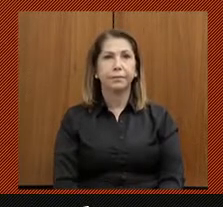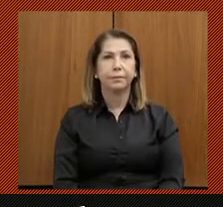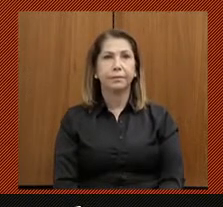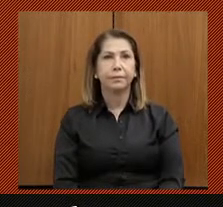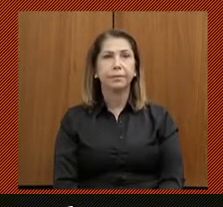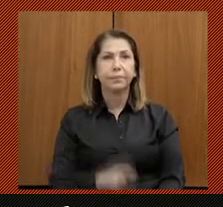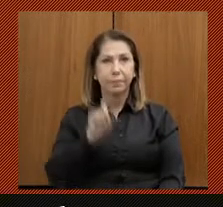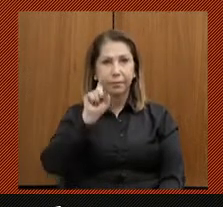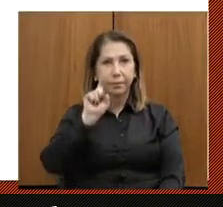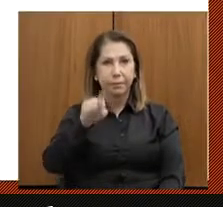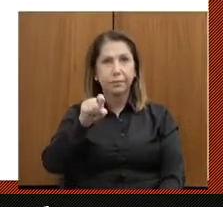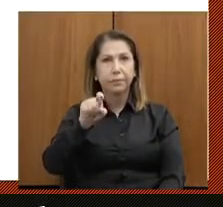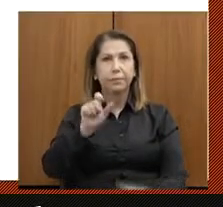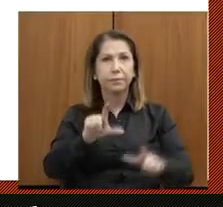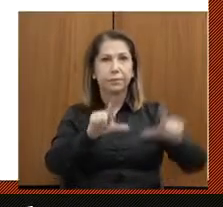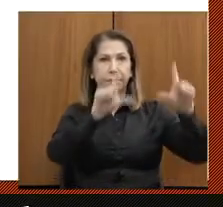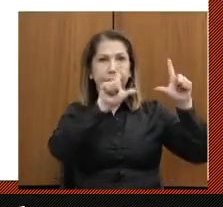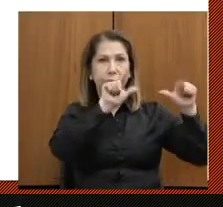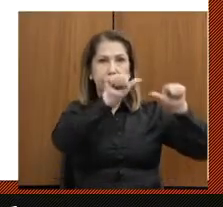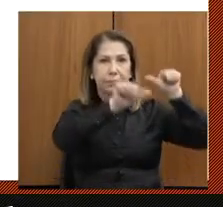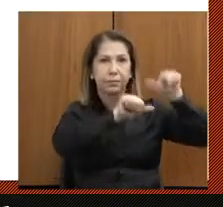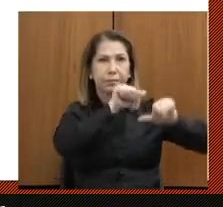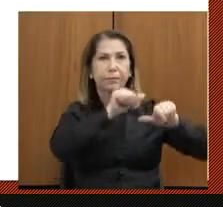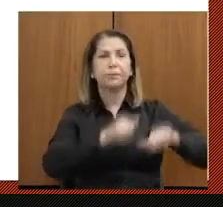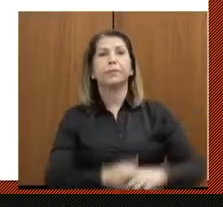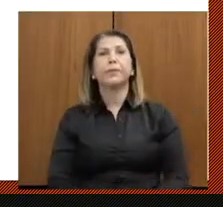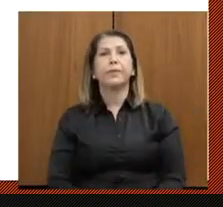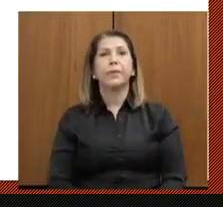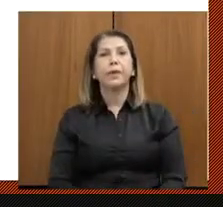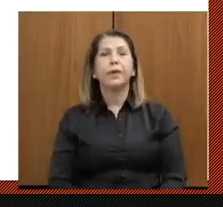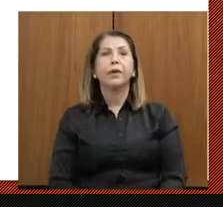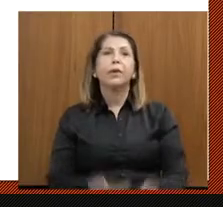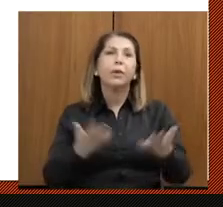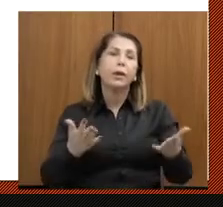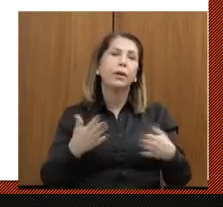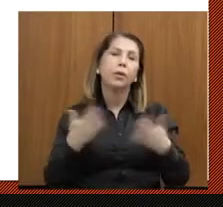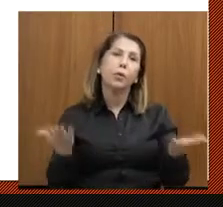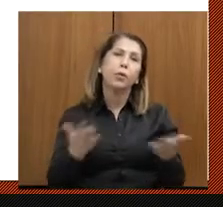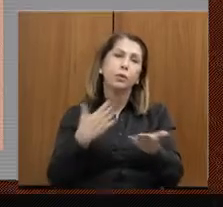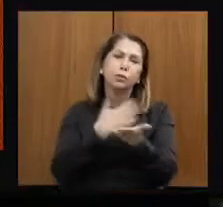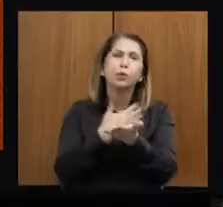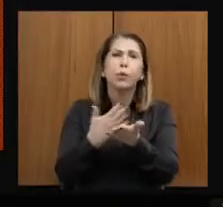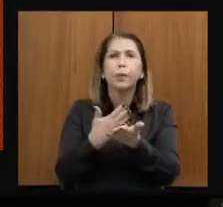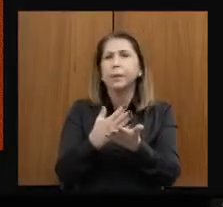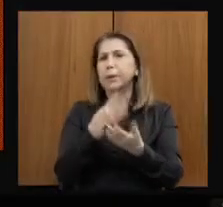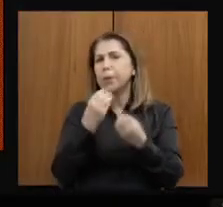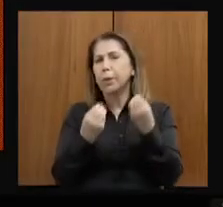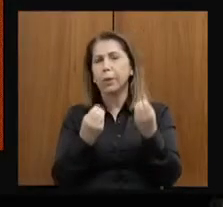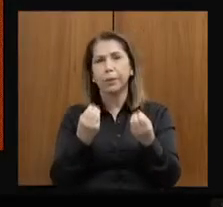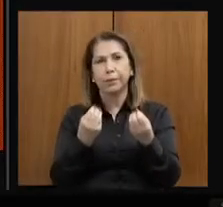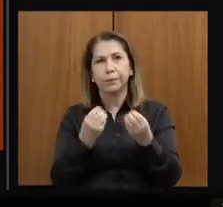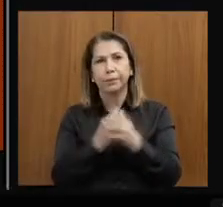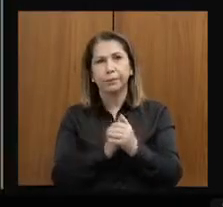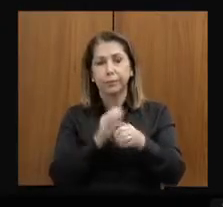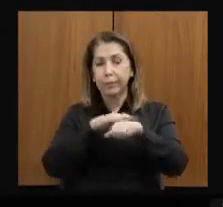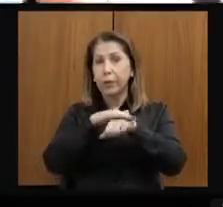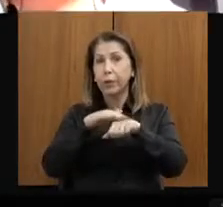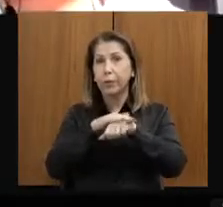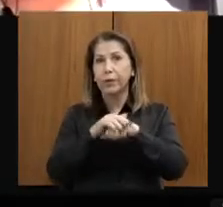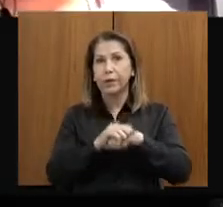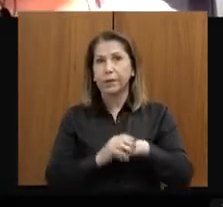Oi hoje passar por gentileza eu gostaria de conversar Nossa acontece aqui dizendo